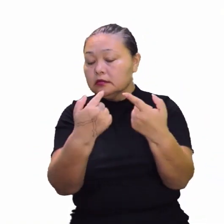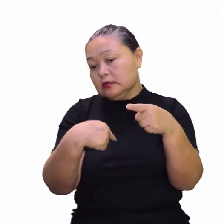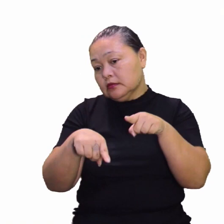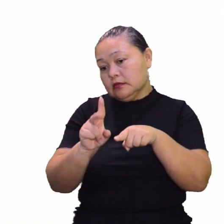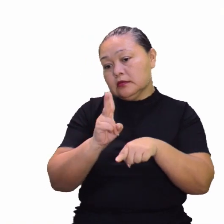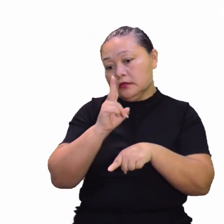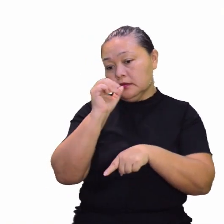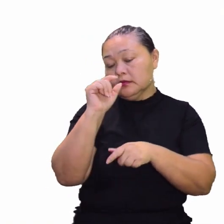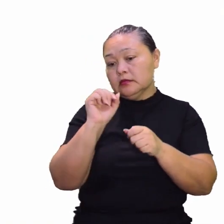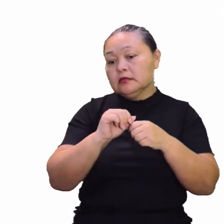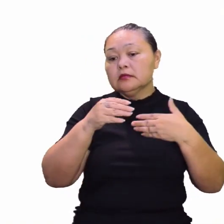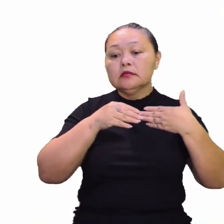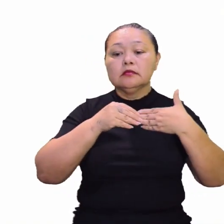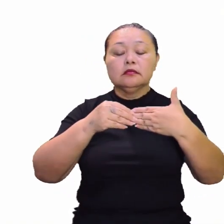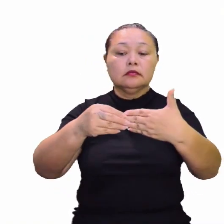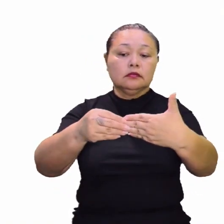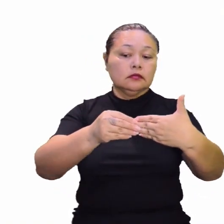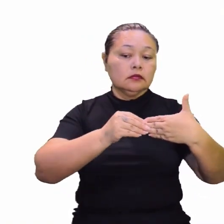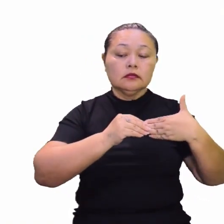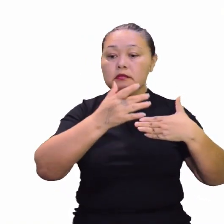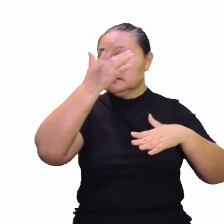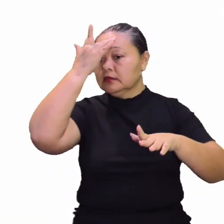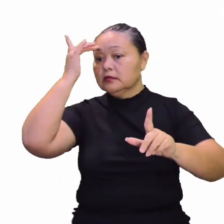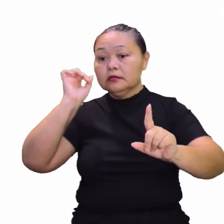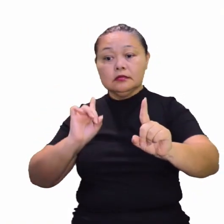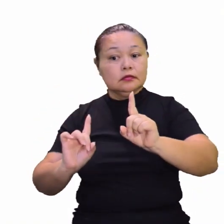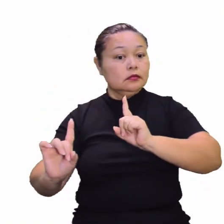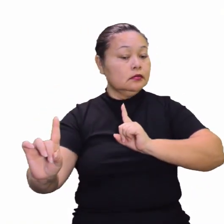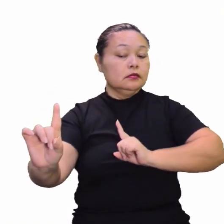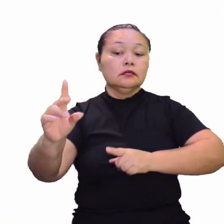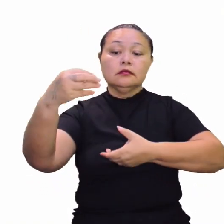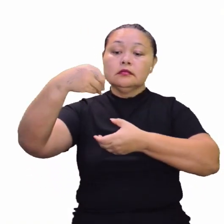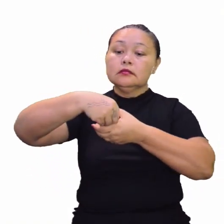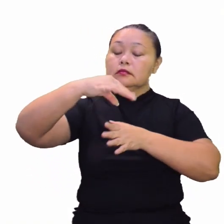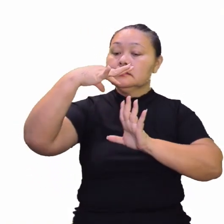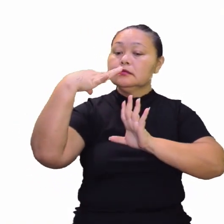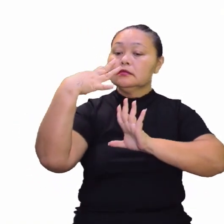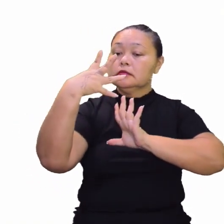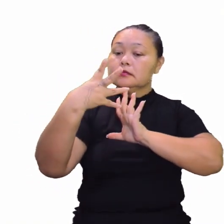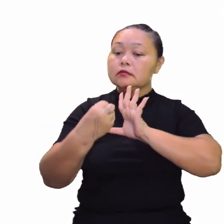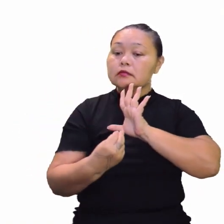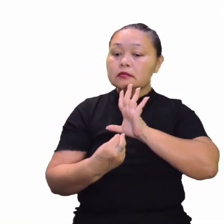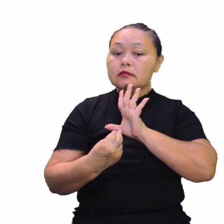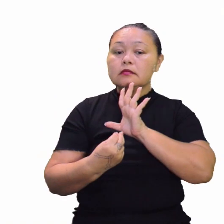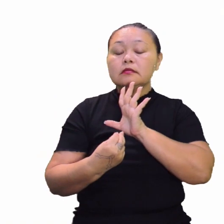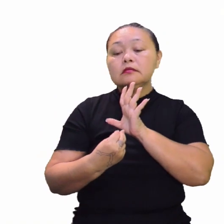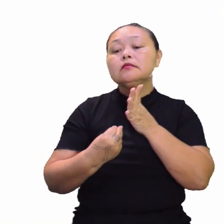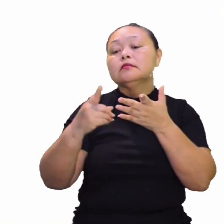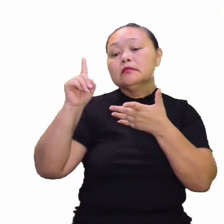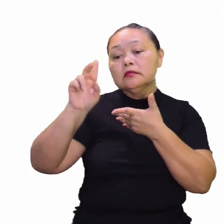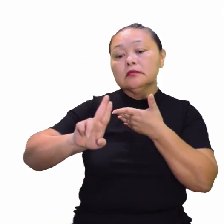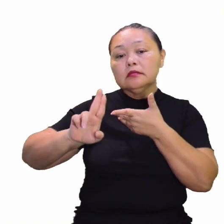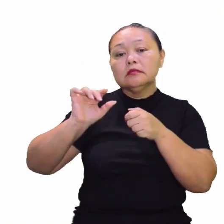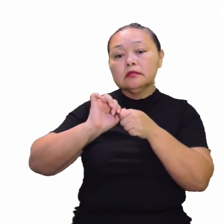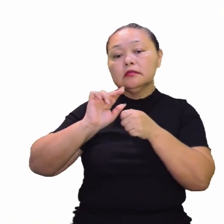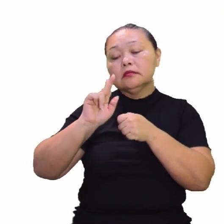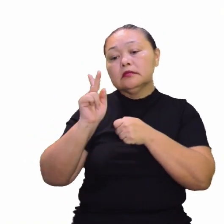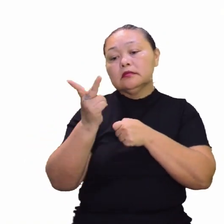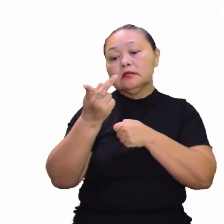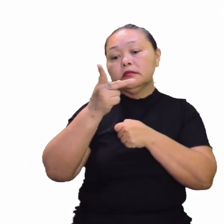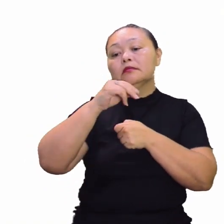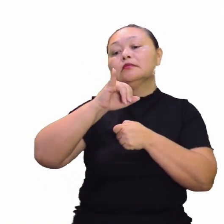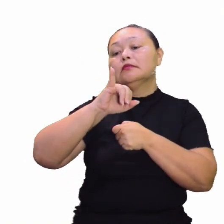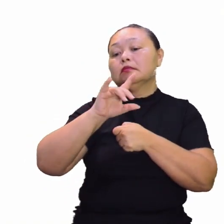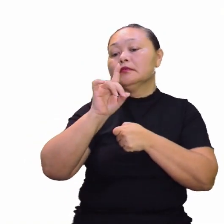fortalecer essa importância do transporte para a circulação de pessoas, até porque dentro da Amazônia, a gente sabe que essas hidrovias é como se fosse